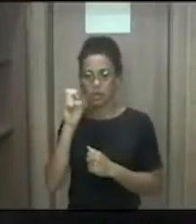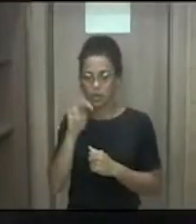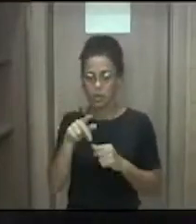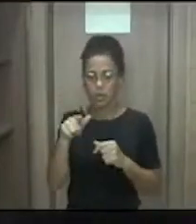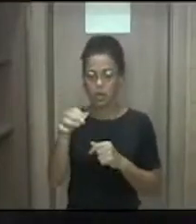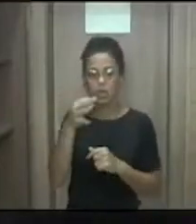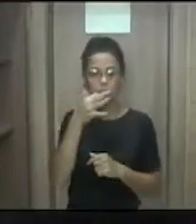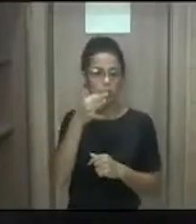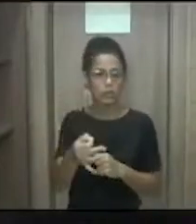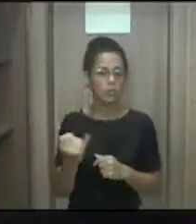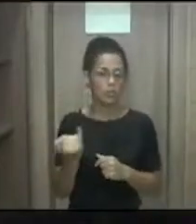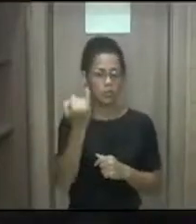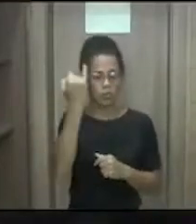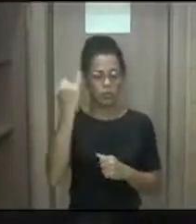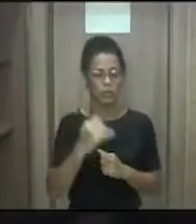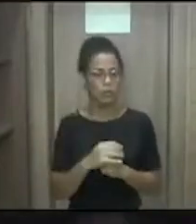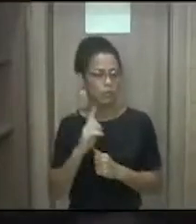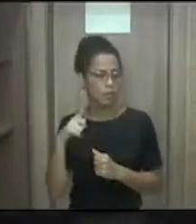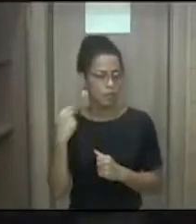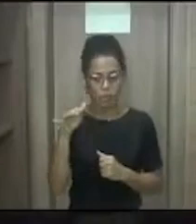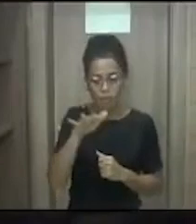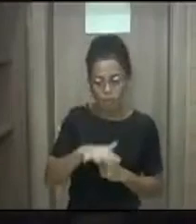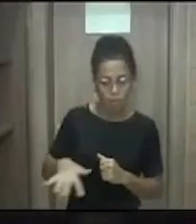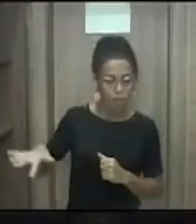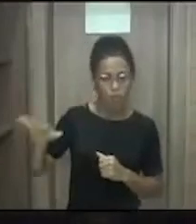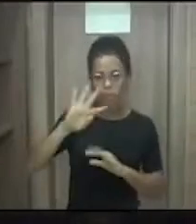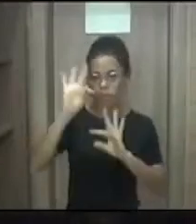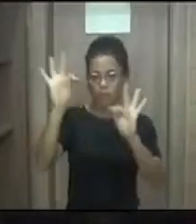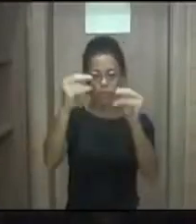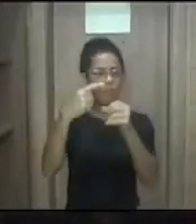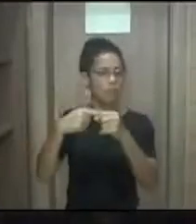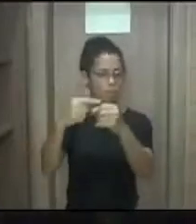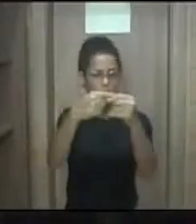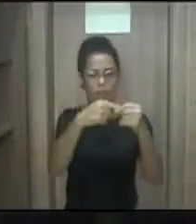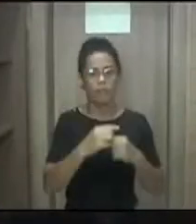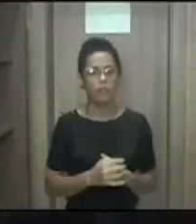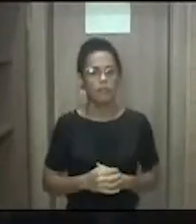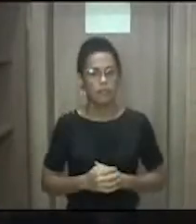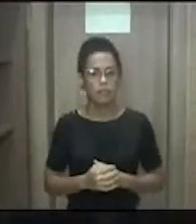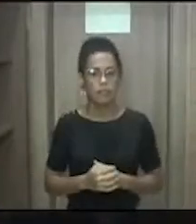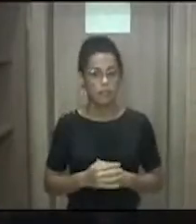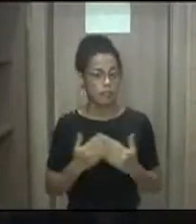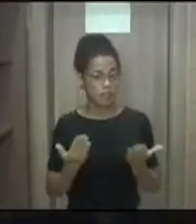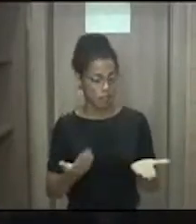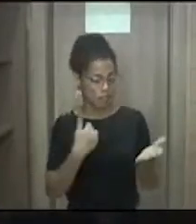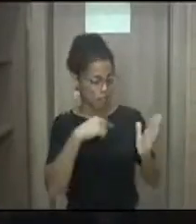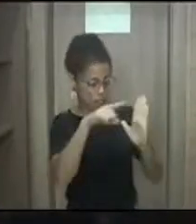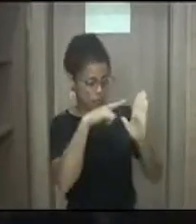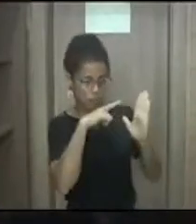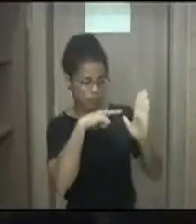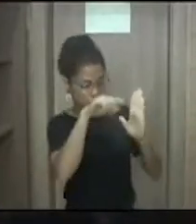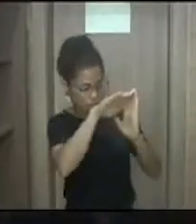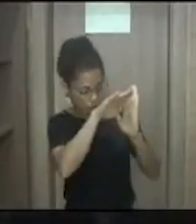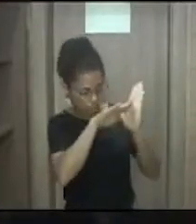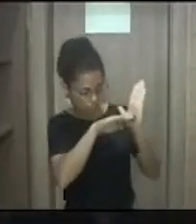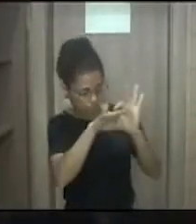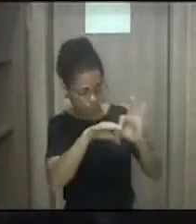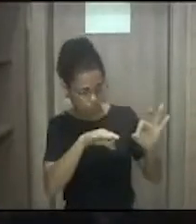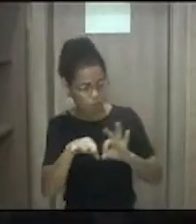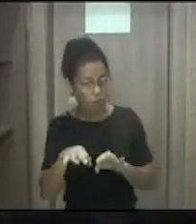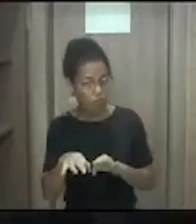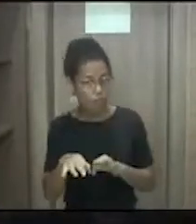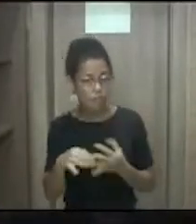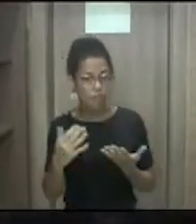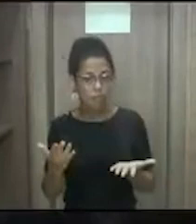nós nos questionávamos em todos os municípios. Tem planejamento? Fazia parte do nosso roteiro. E